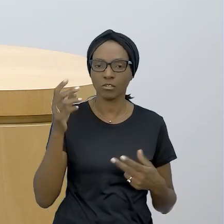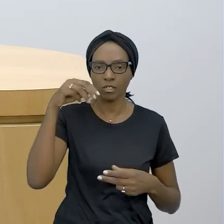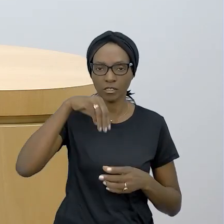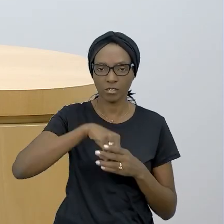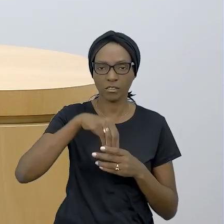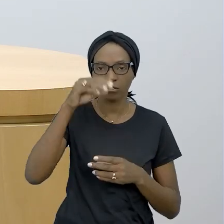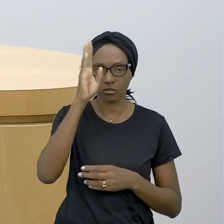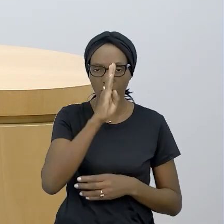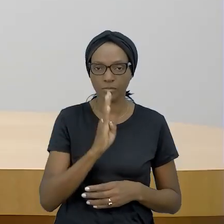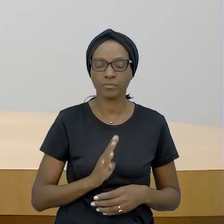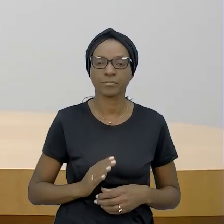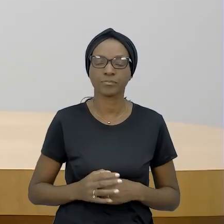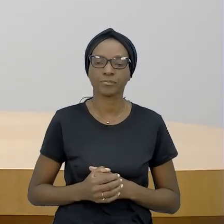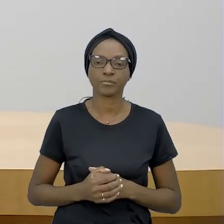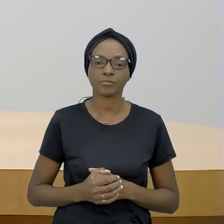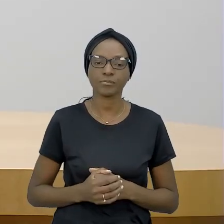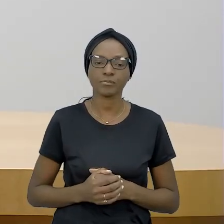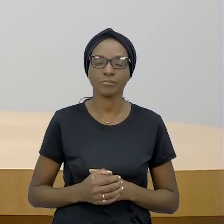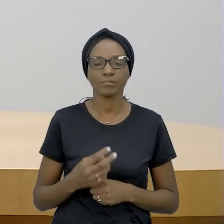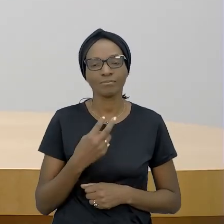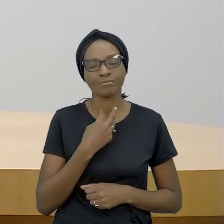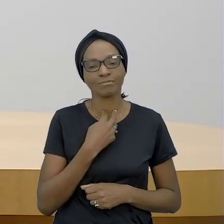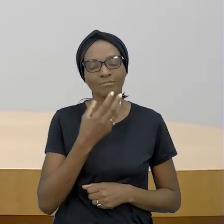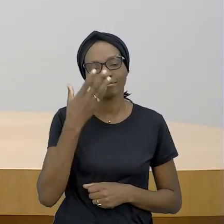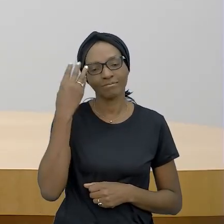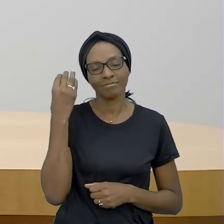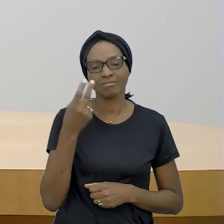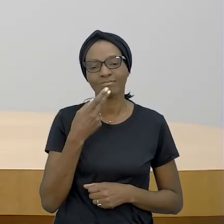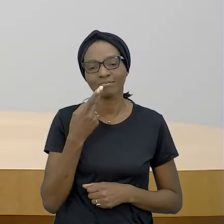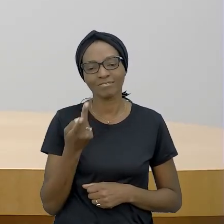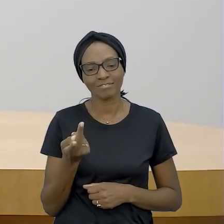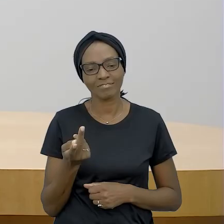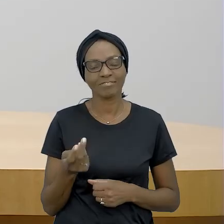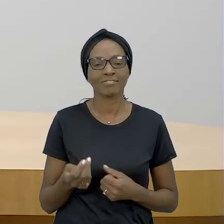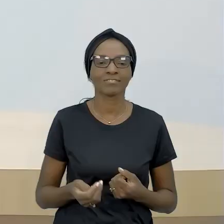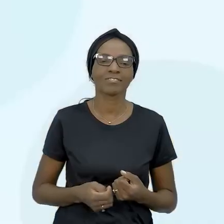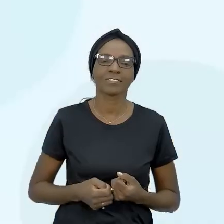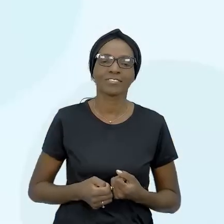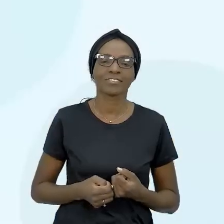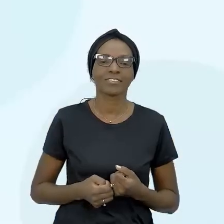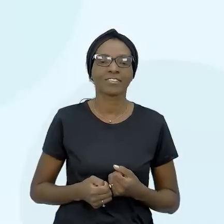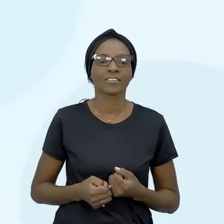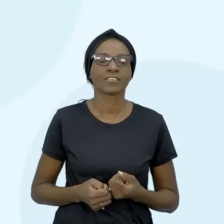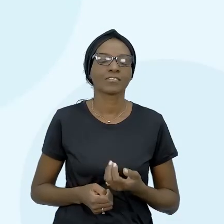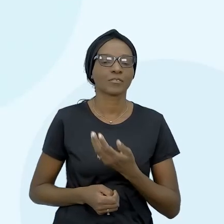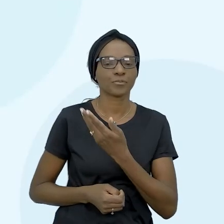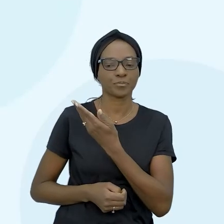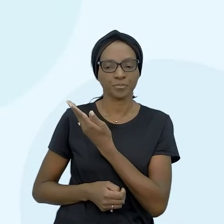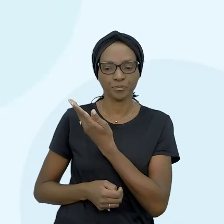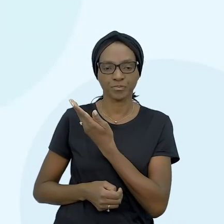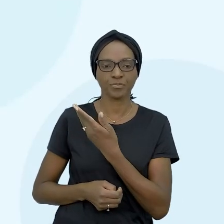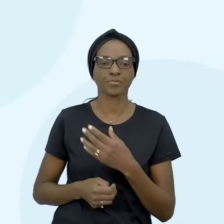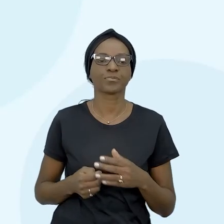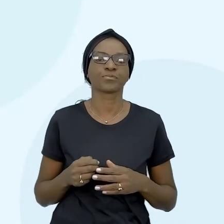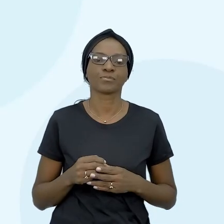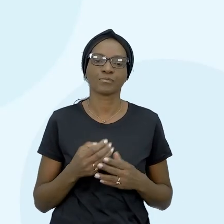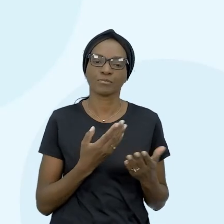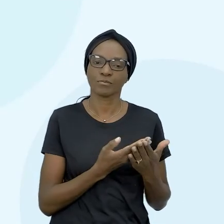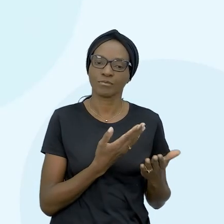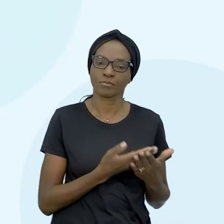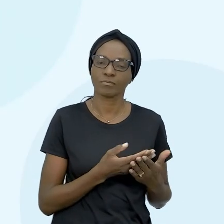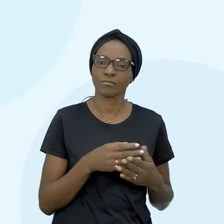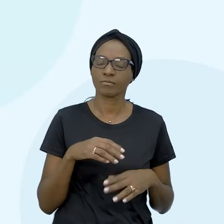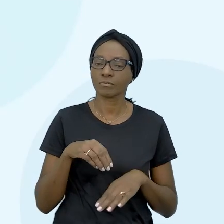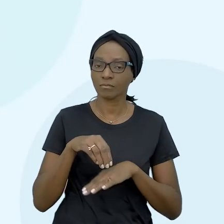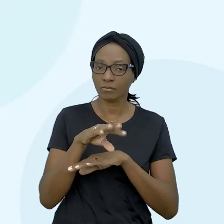brasileiro. Como não poderia deixar de ser, coloco aqui para vocês também o roteiro do estudante, né? Com uma sugestão